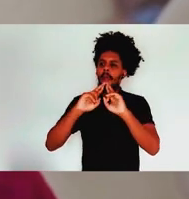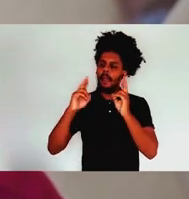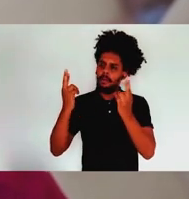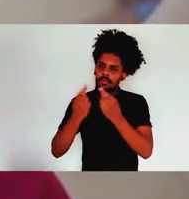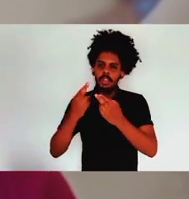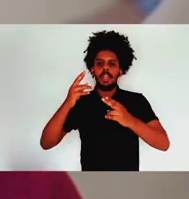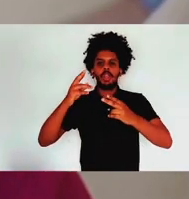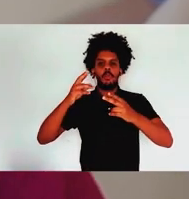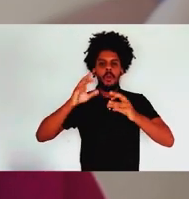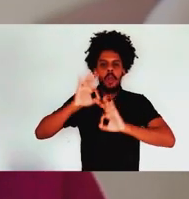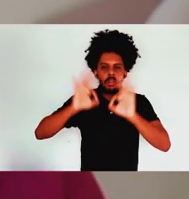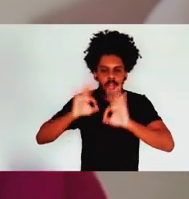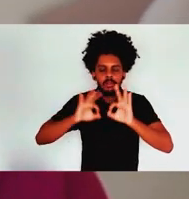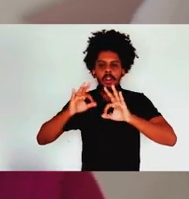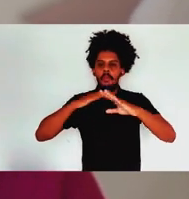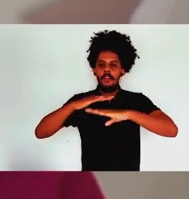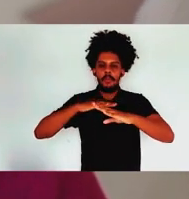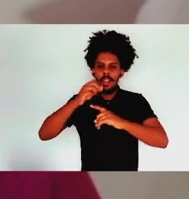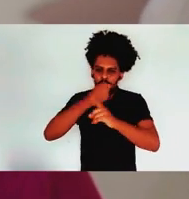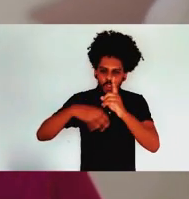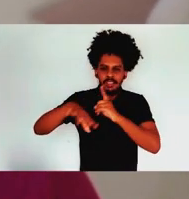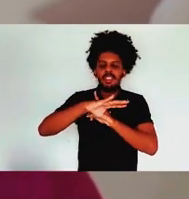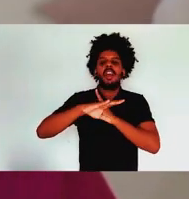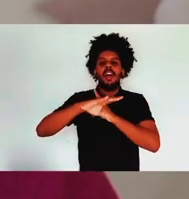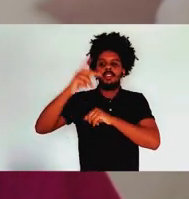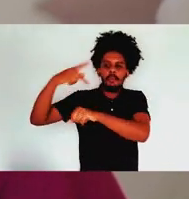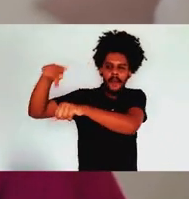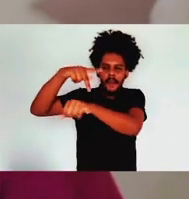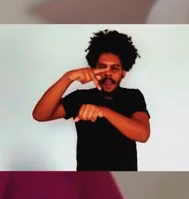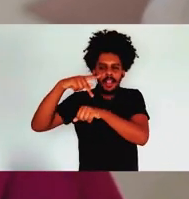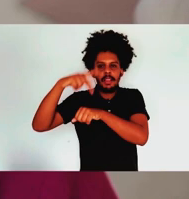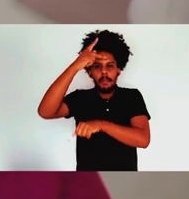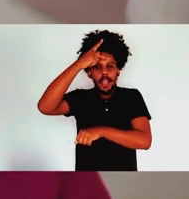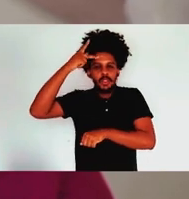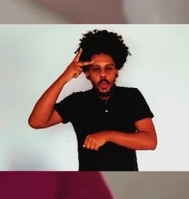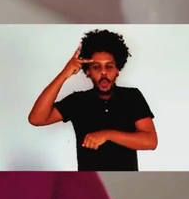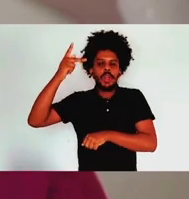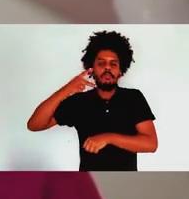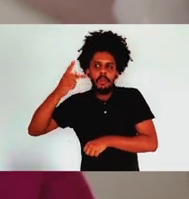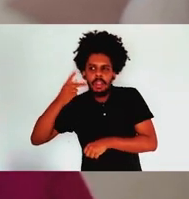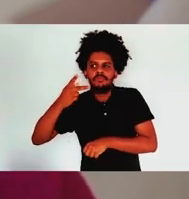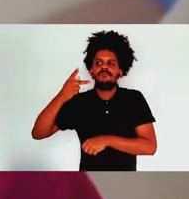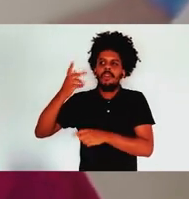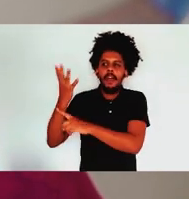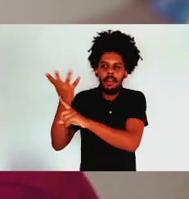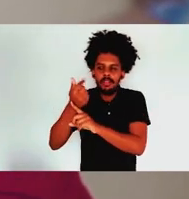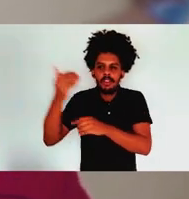organizações, movimentos sociais, diversos países, personalidades políticas, personalidades artísticas,